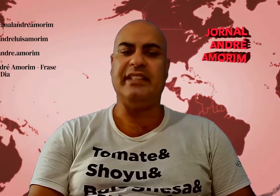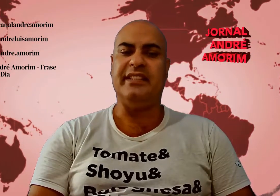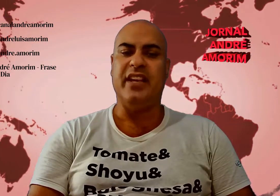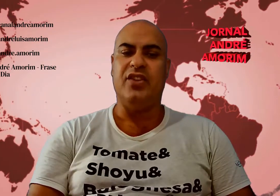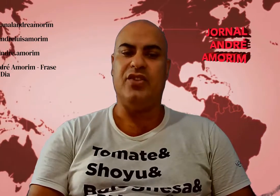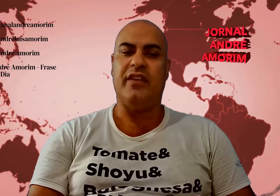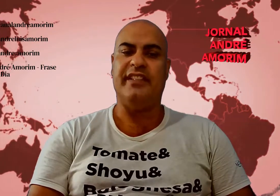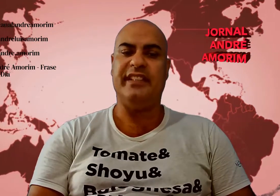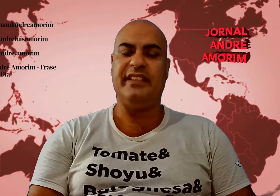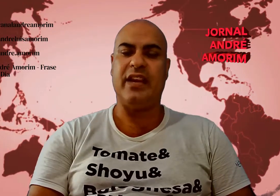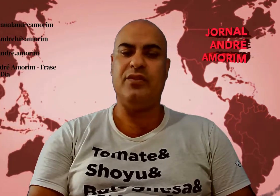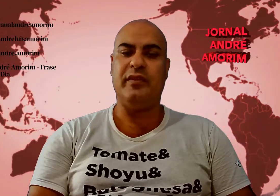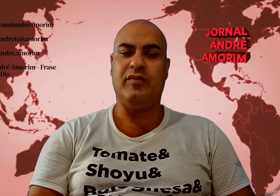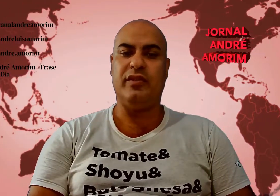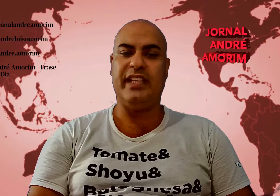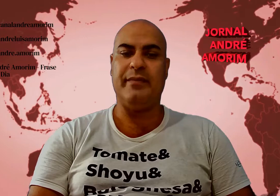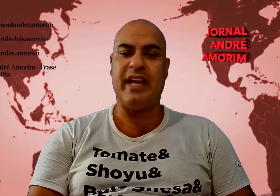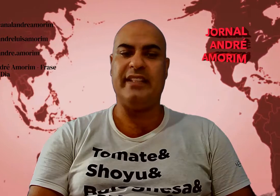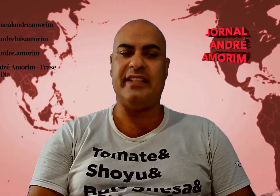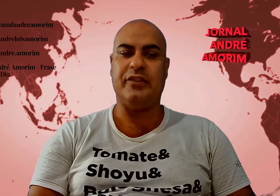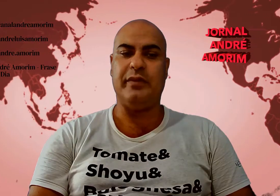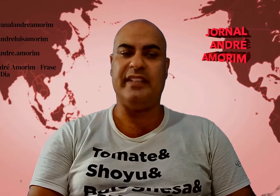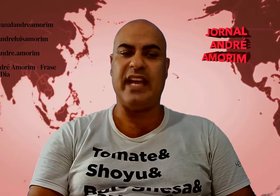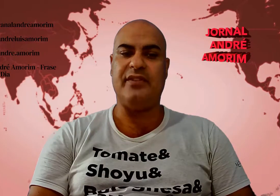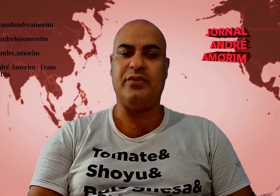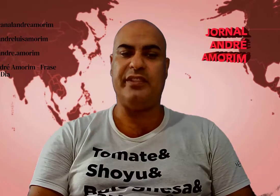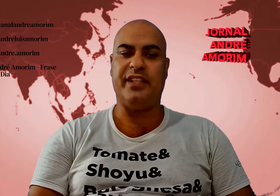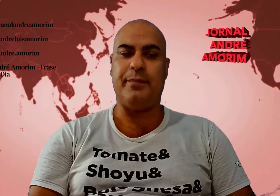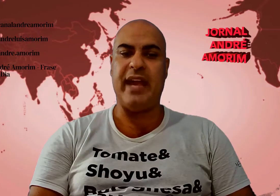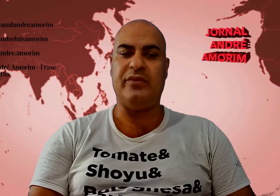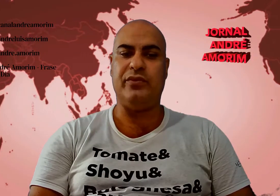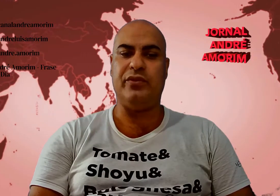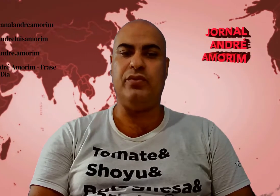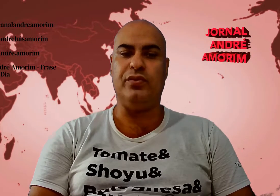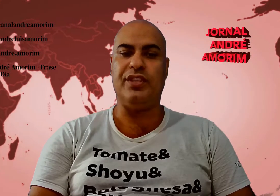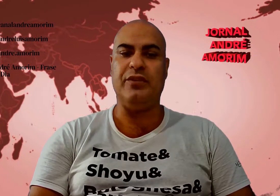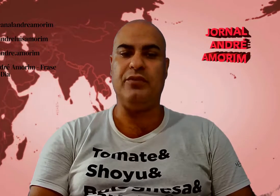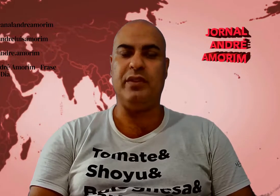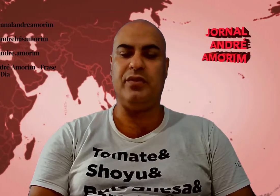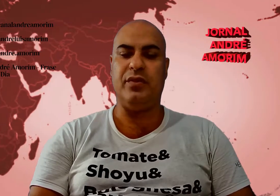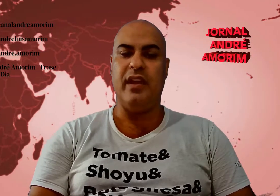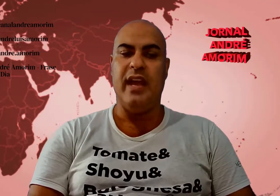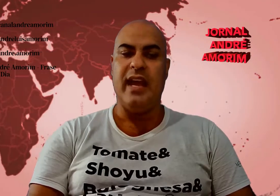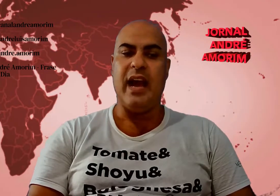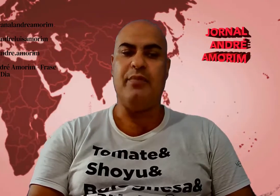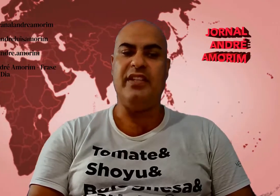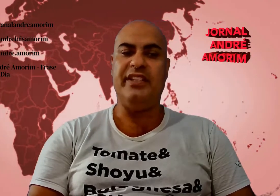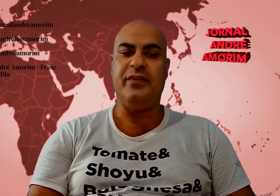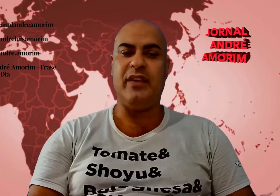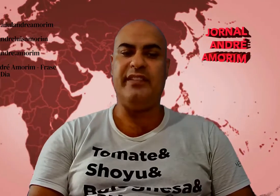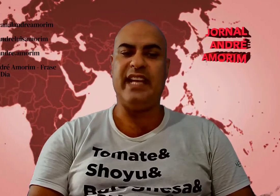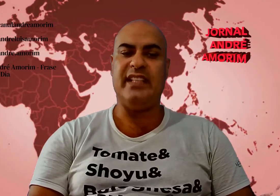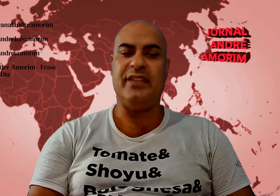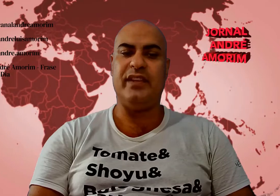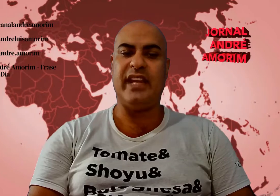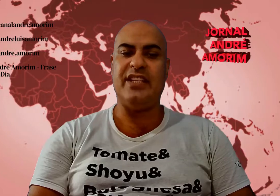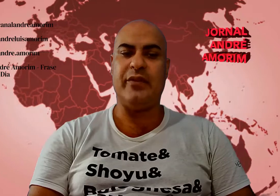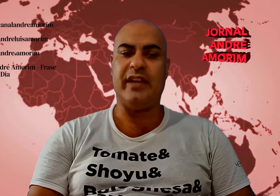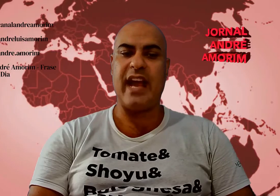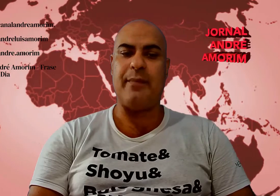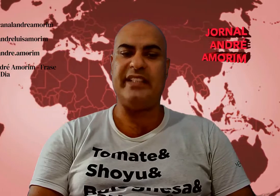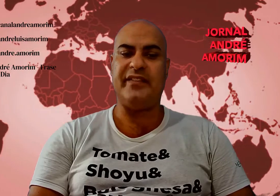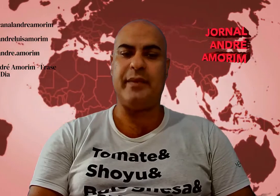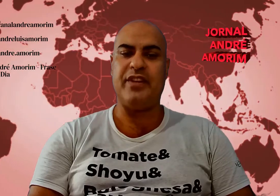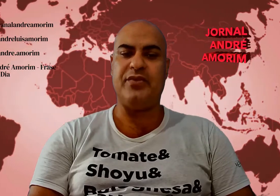Aconteceu em Paris. Jovens entraram no metrô sem máscaras e começaram a tossir perto dos outros que iam no metrô. A polícia foi avisada e foi